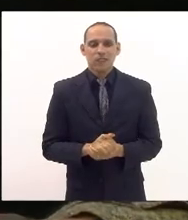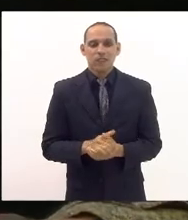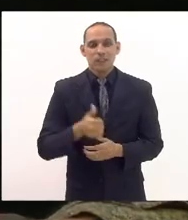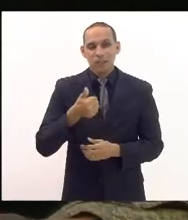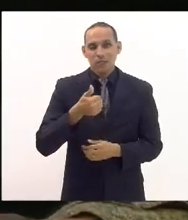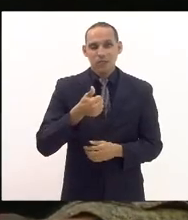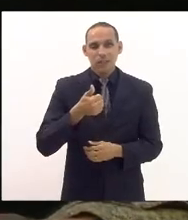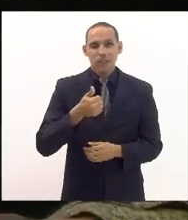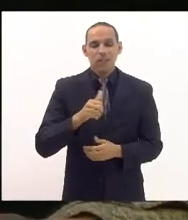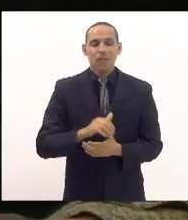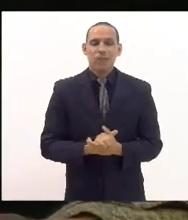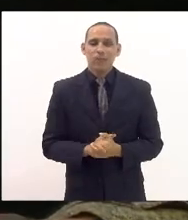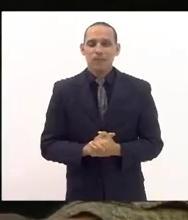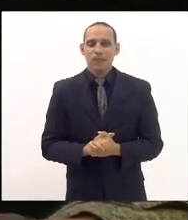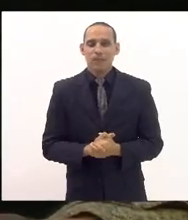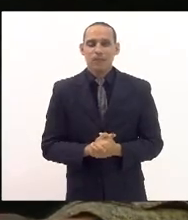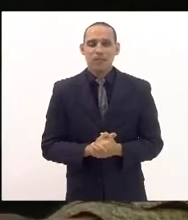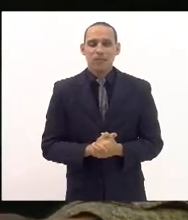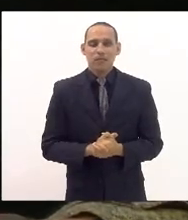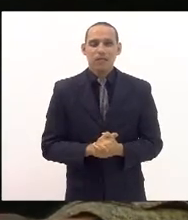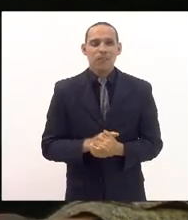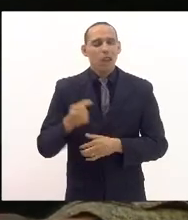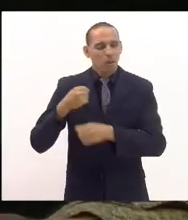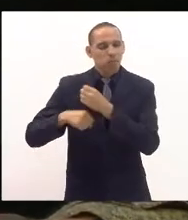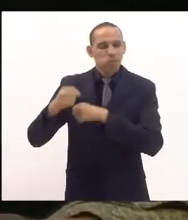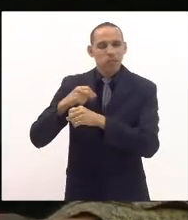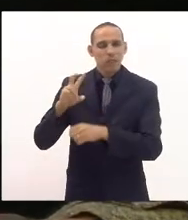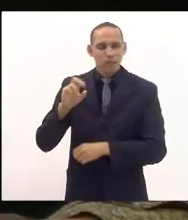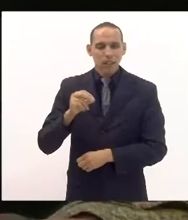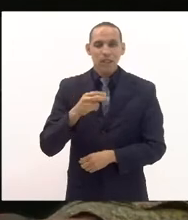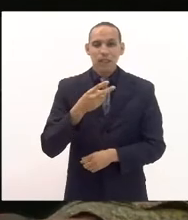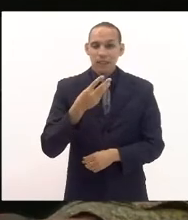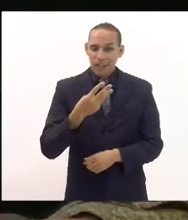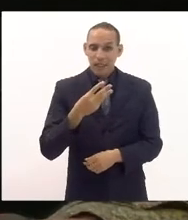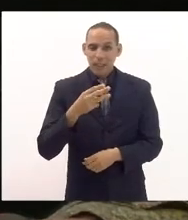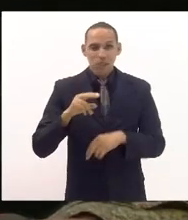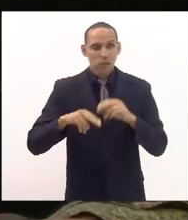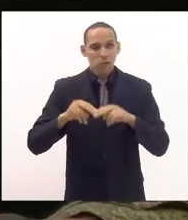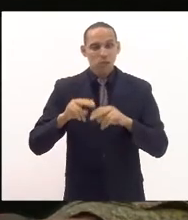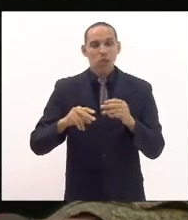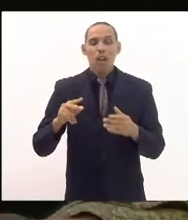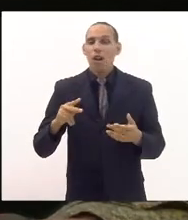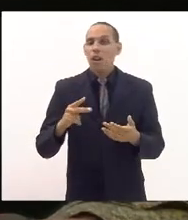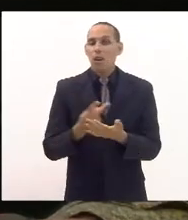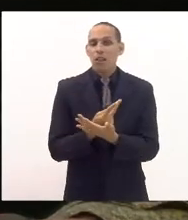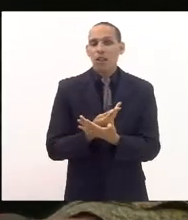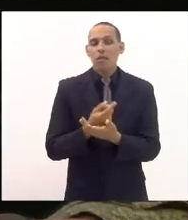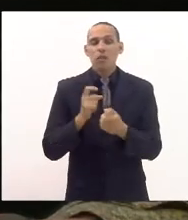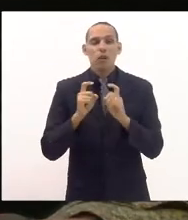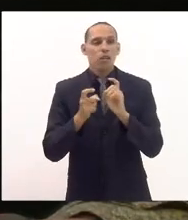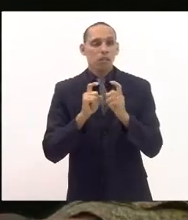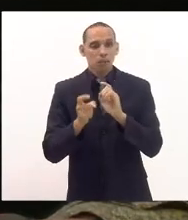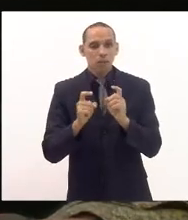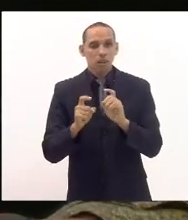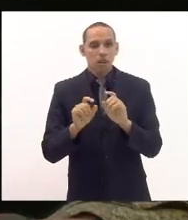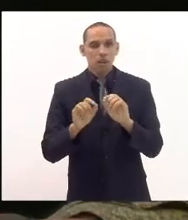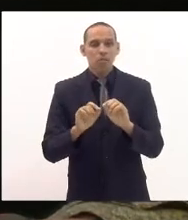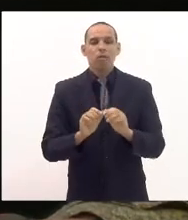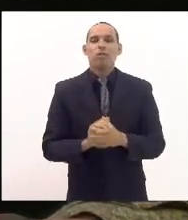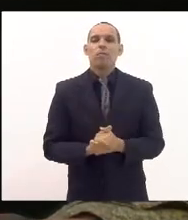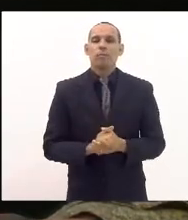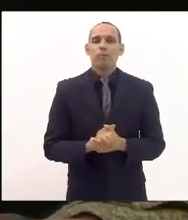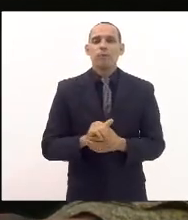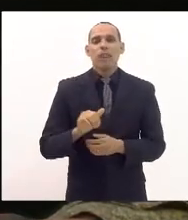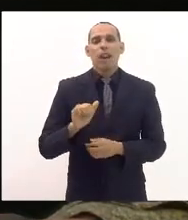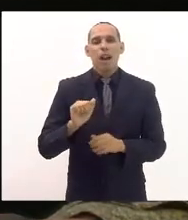dd92 de há 50 anos dia três de Junho houve uma reunião convocada pela assembleia geral